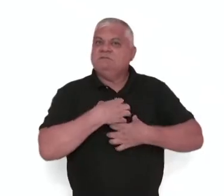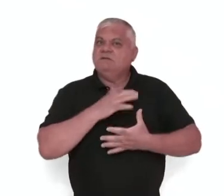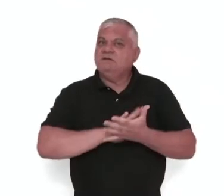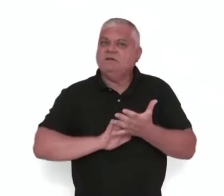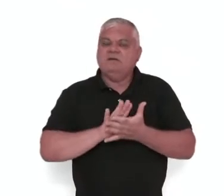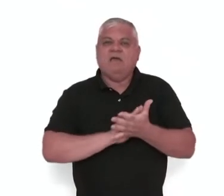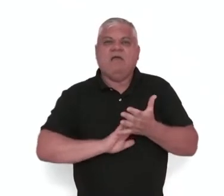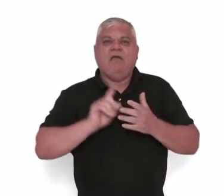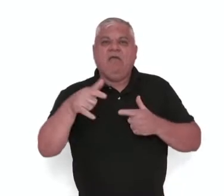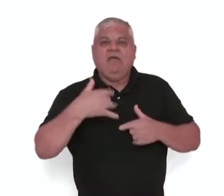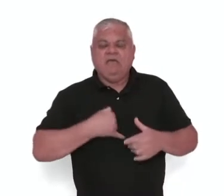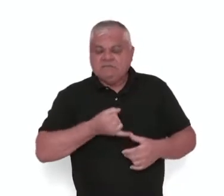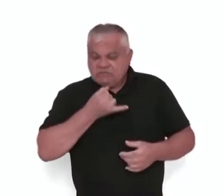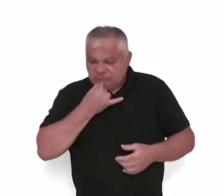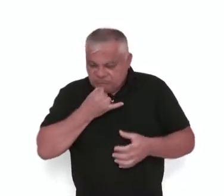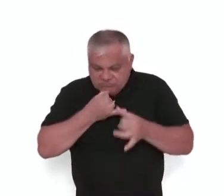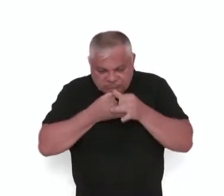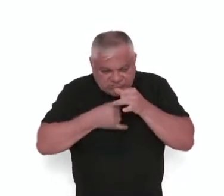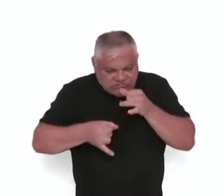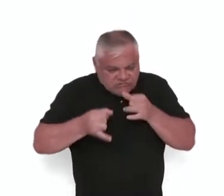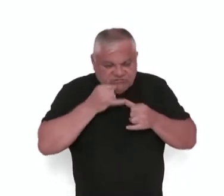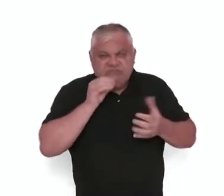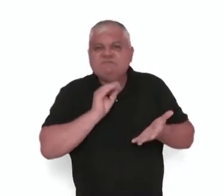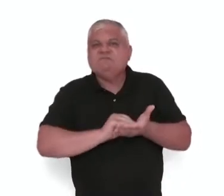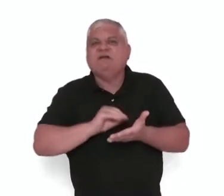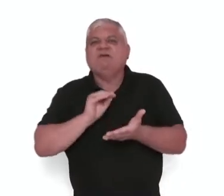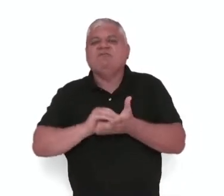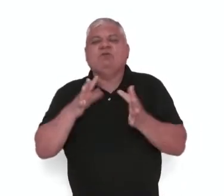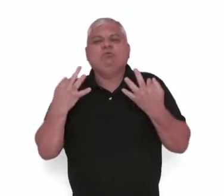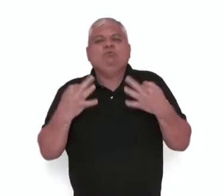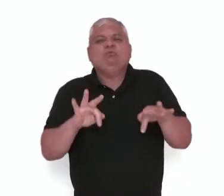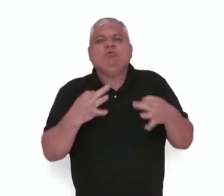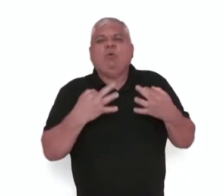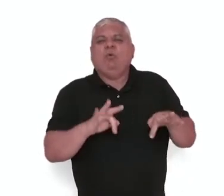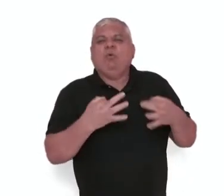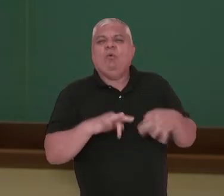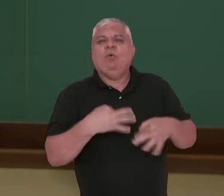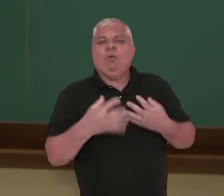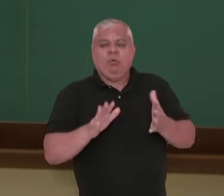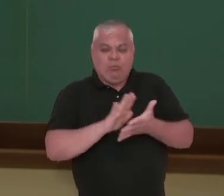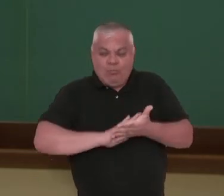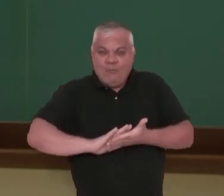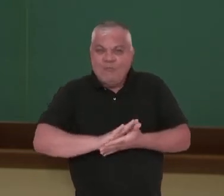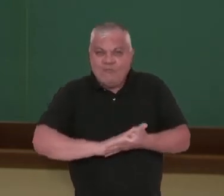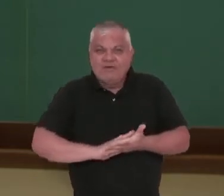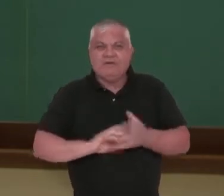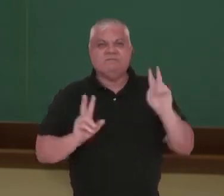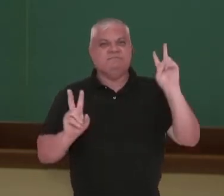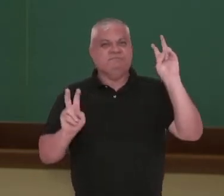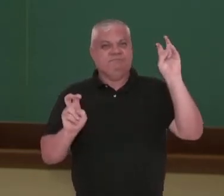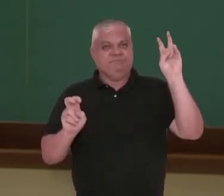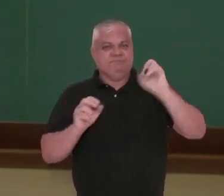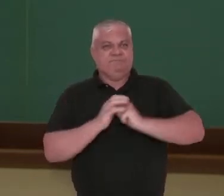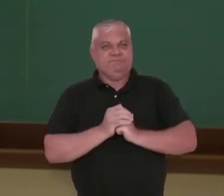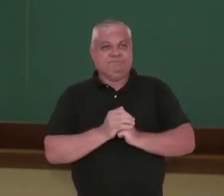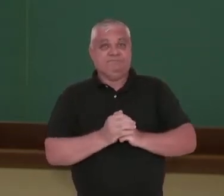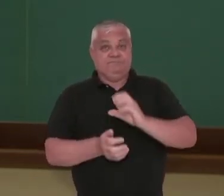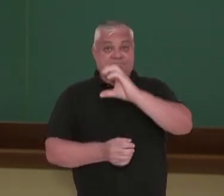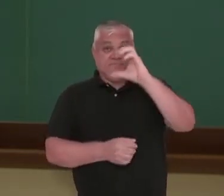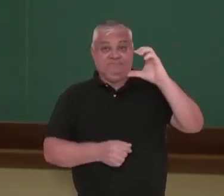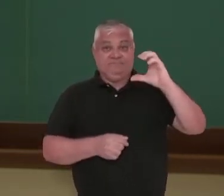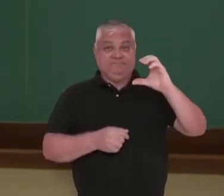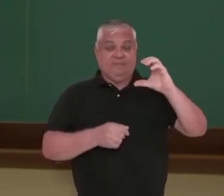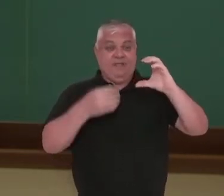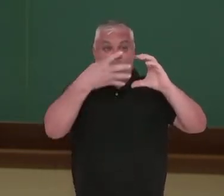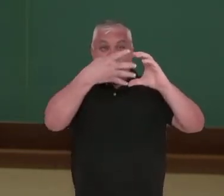é um contentamento descontente, é dor que desatina sem doer. Este quarteto compõe um